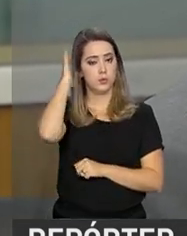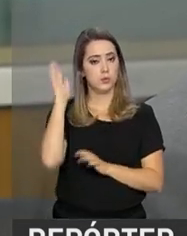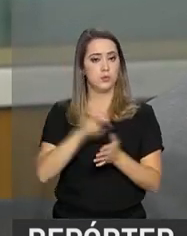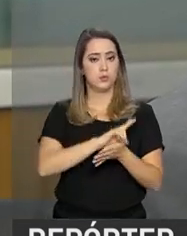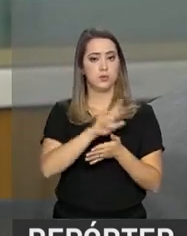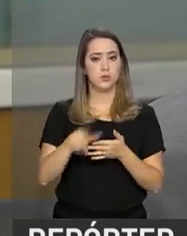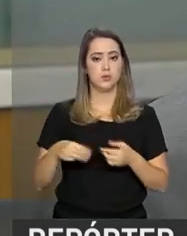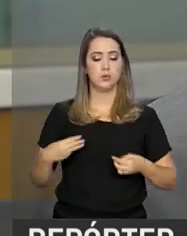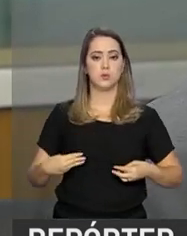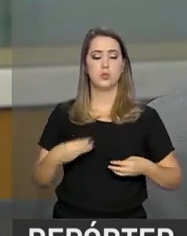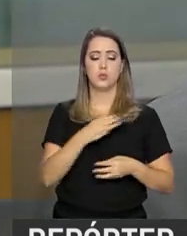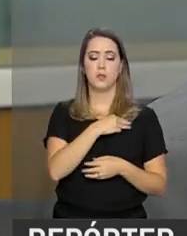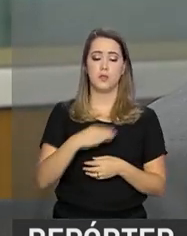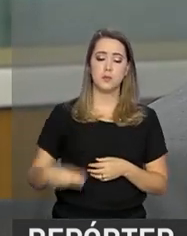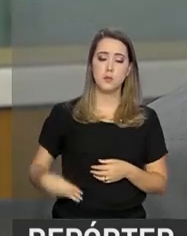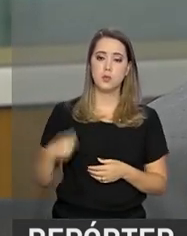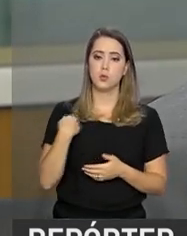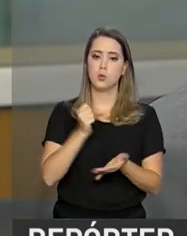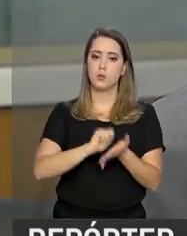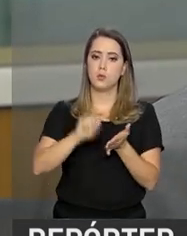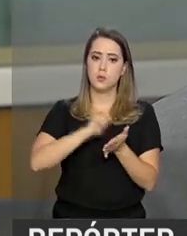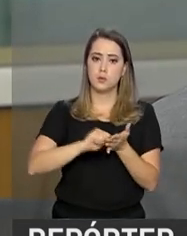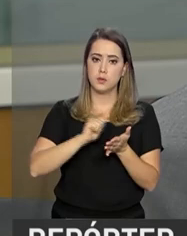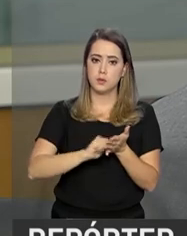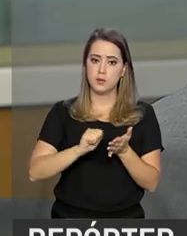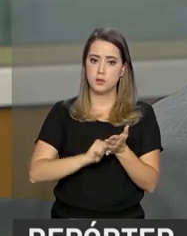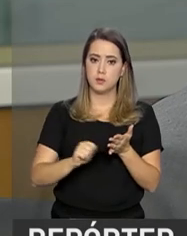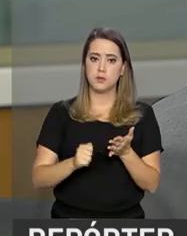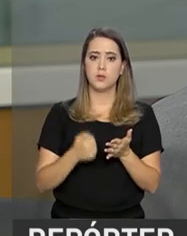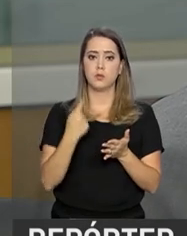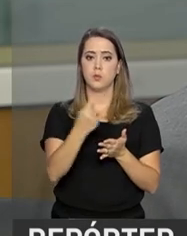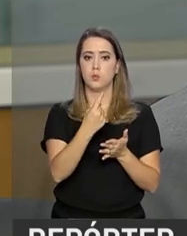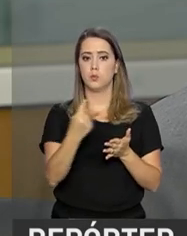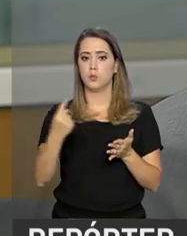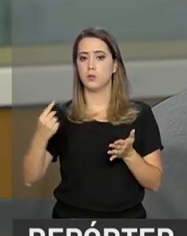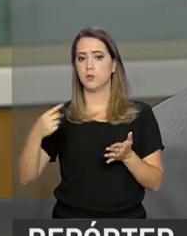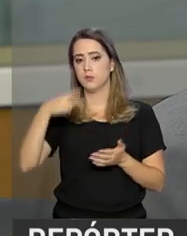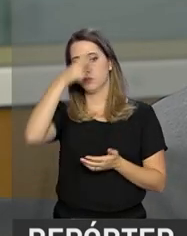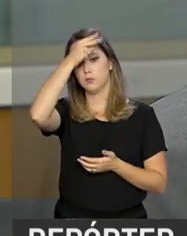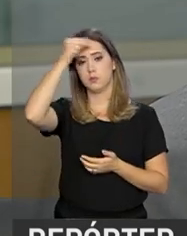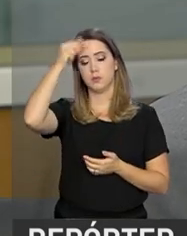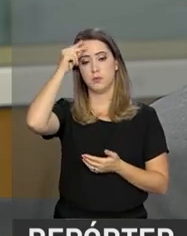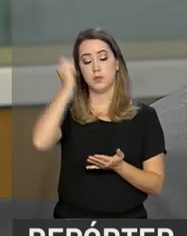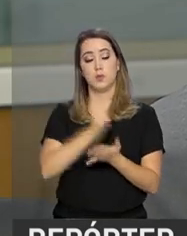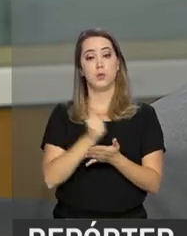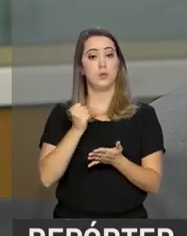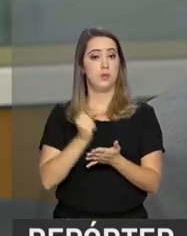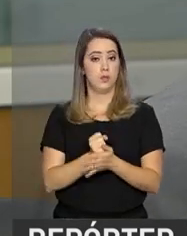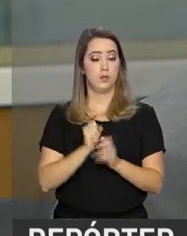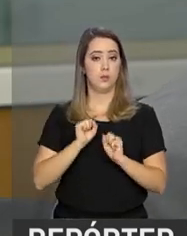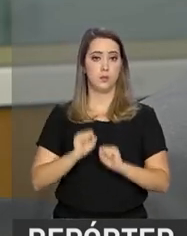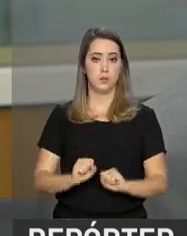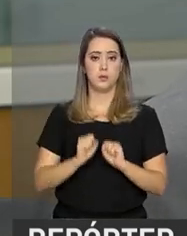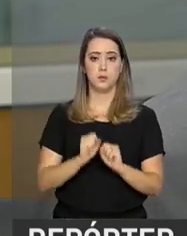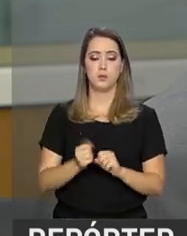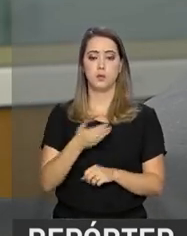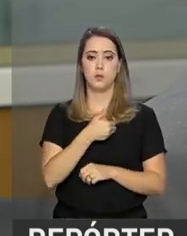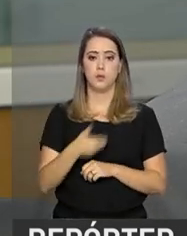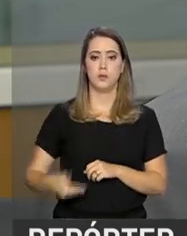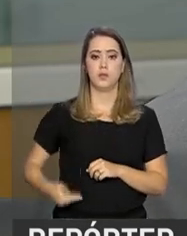nós vamos assinar individualmente com cada prefeito o contrato que permitirá ao governo